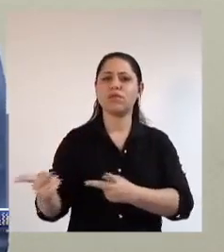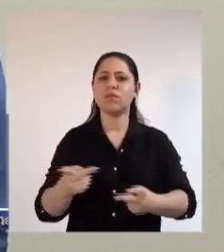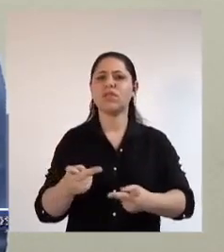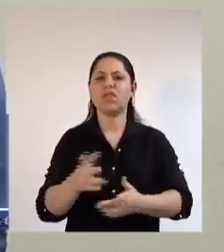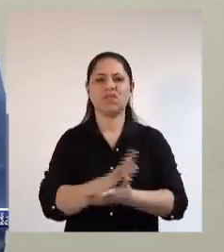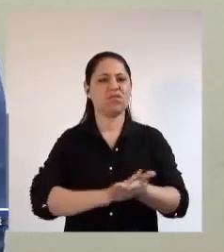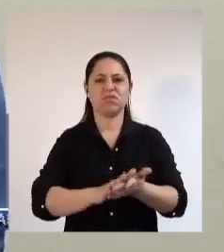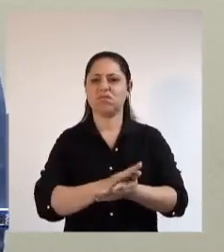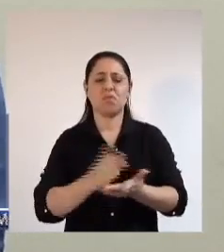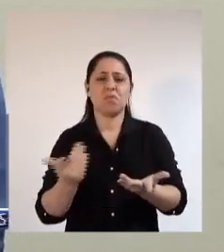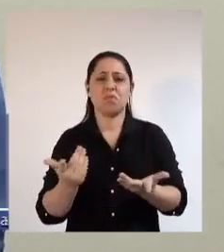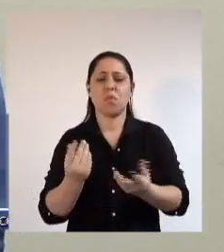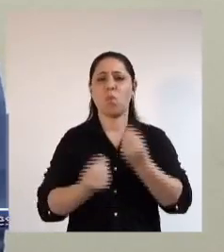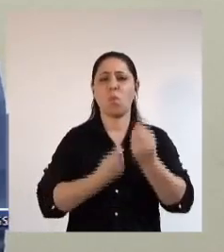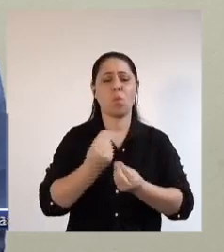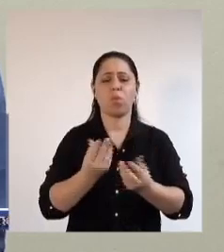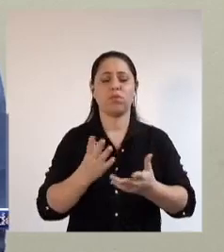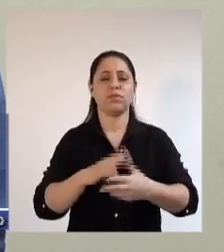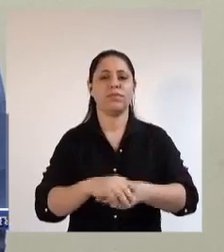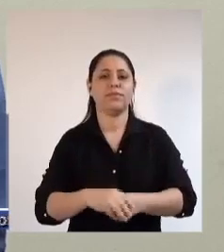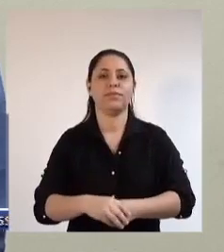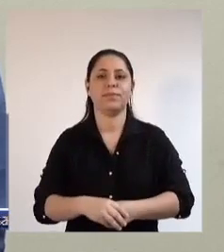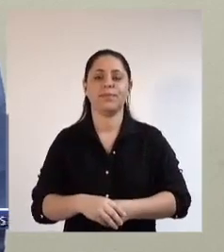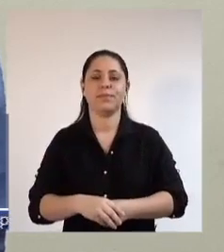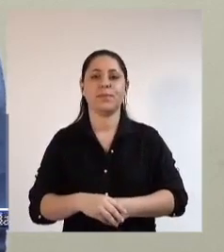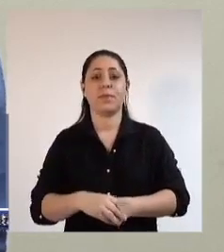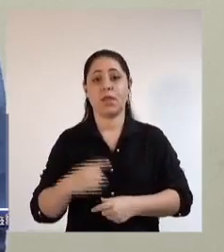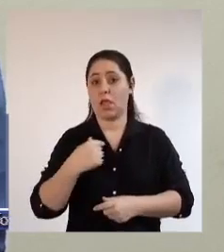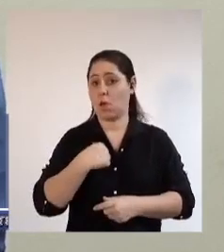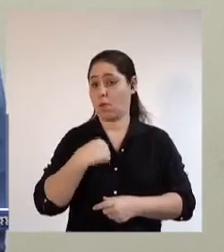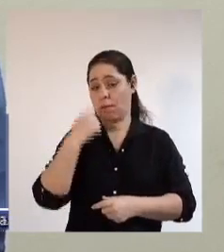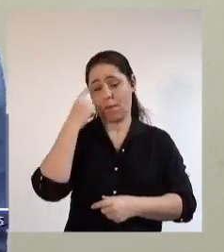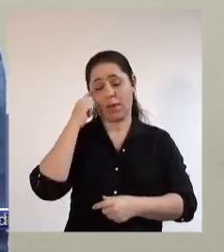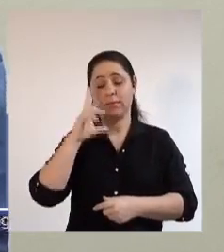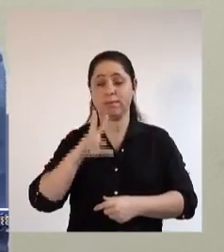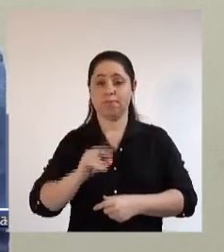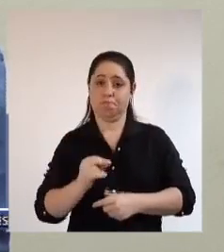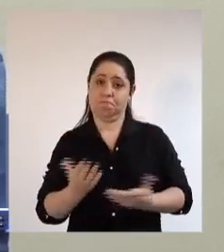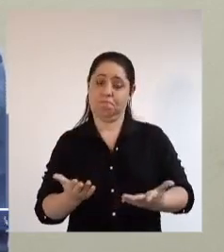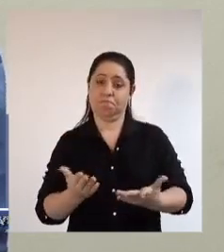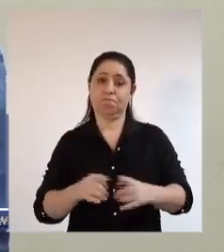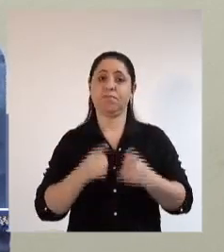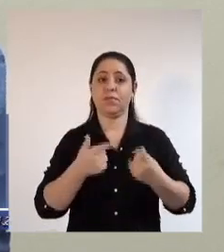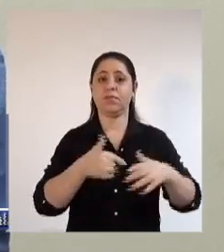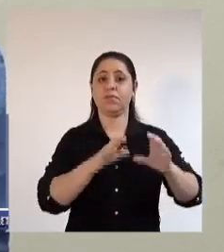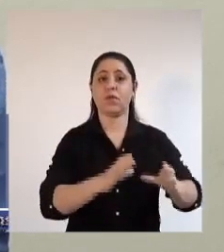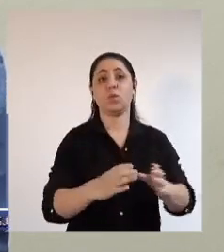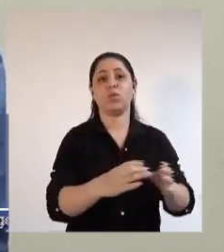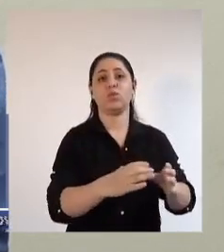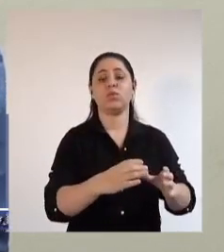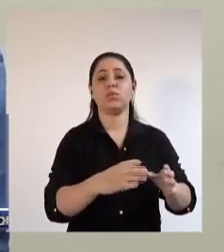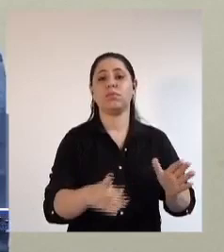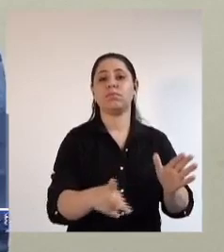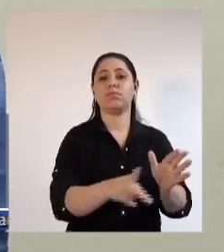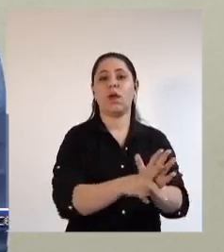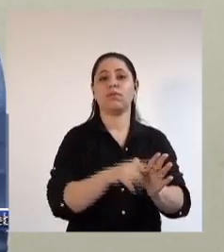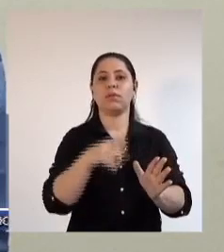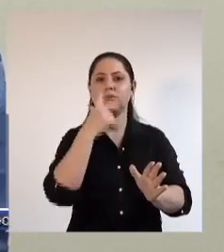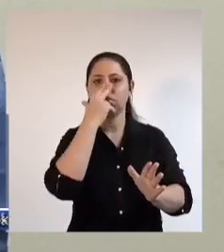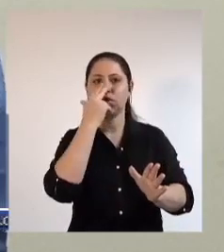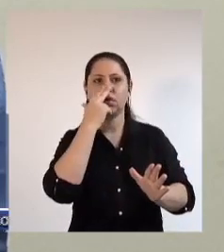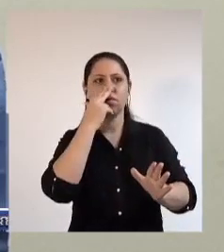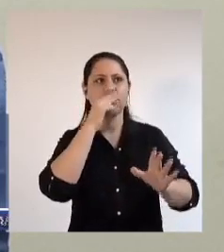para a unidade de conservação pra mim não é então nós estamos lá com a unidade que é um paraíso ecológico